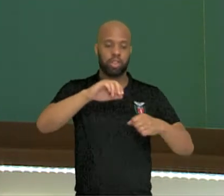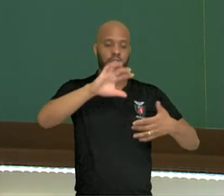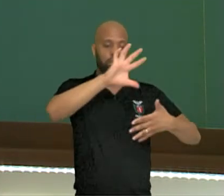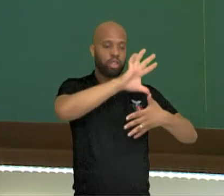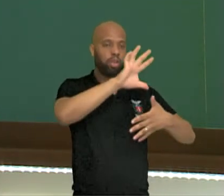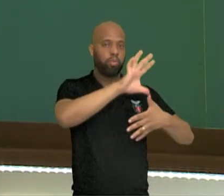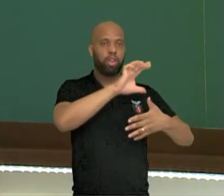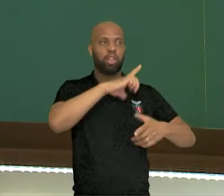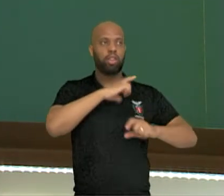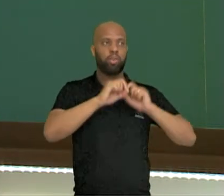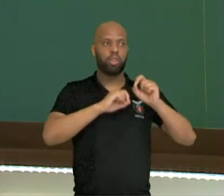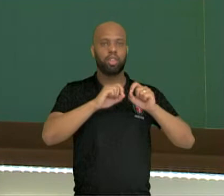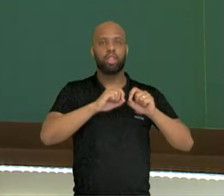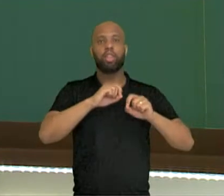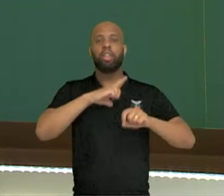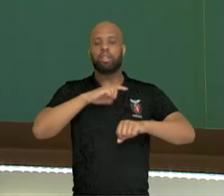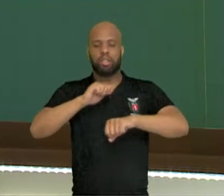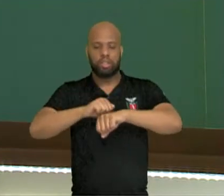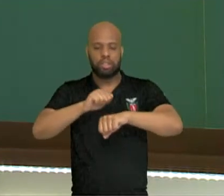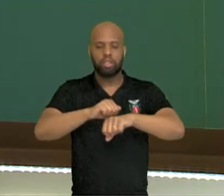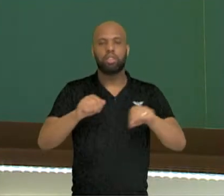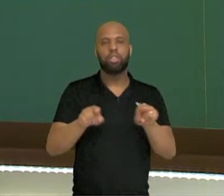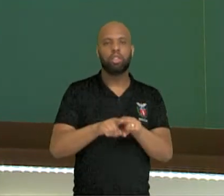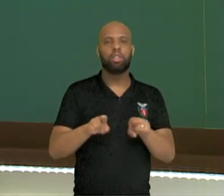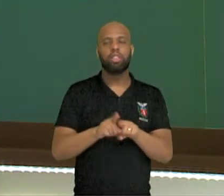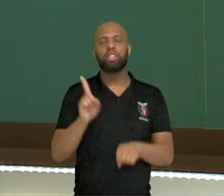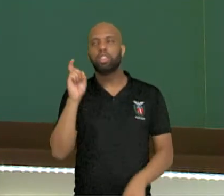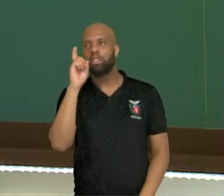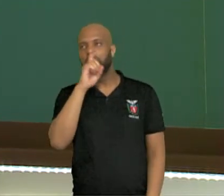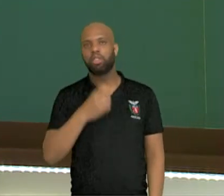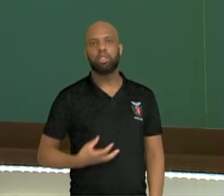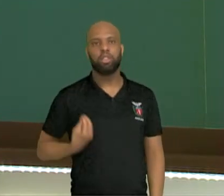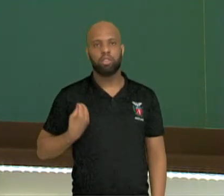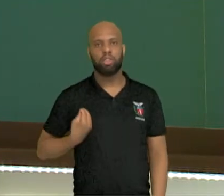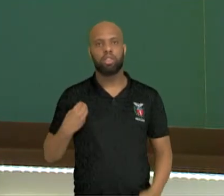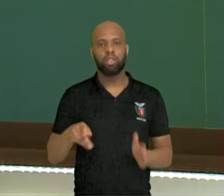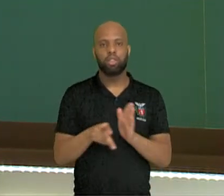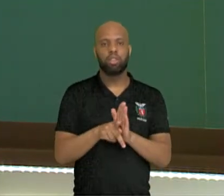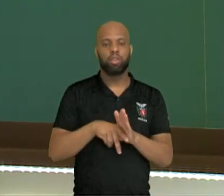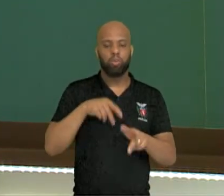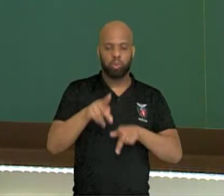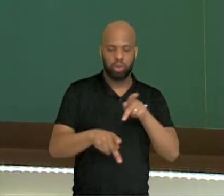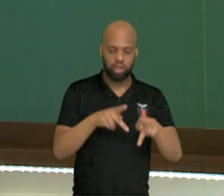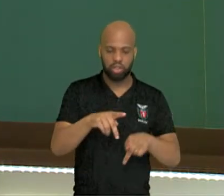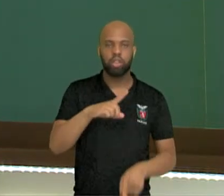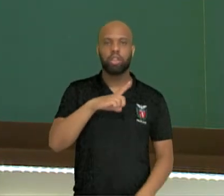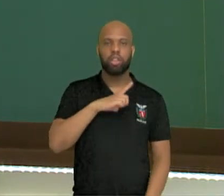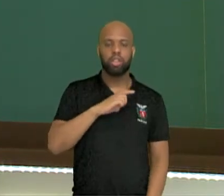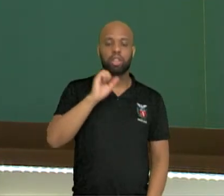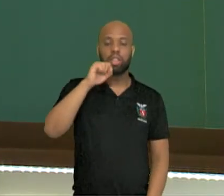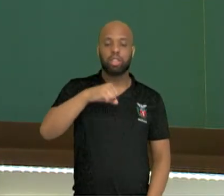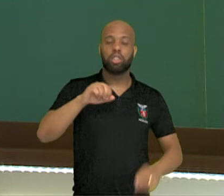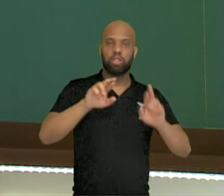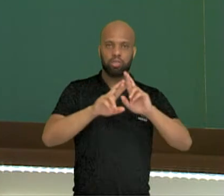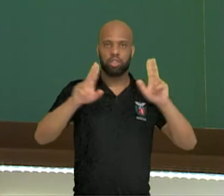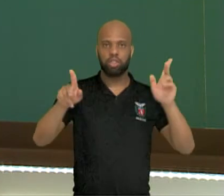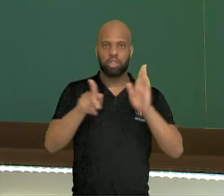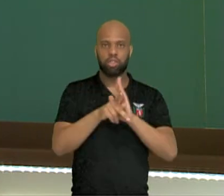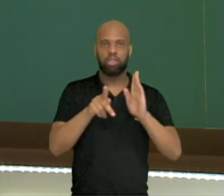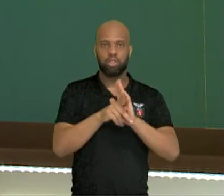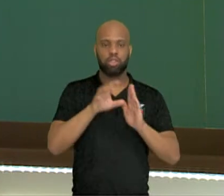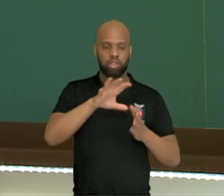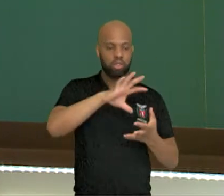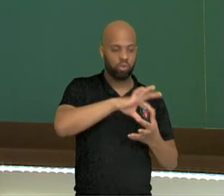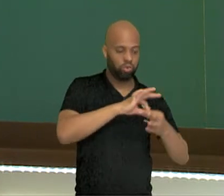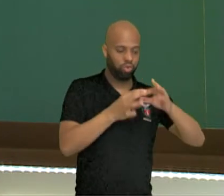índices elevados de pobreza e dificuldades de vida para a população. Então, existem essas diferenças no continente.